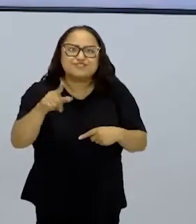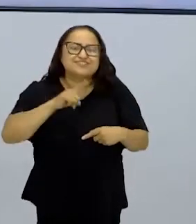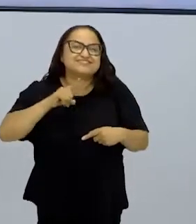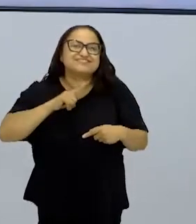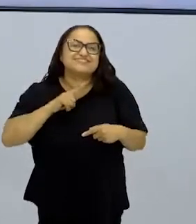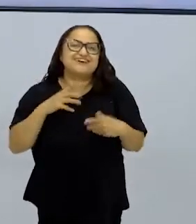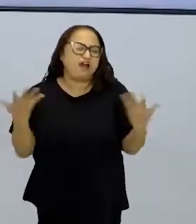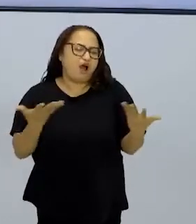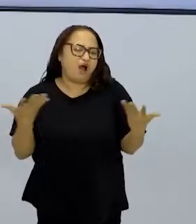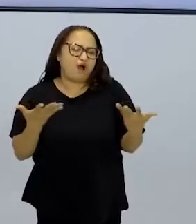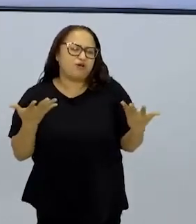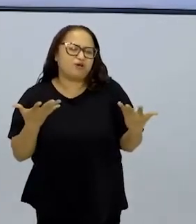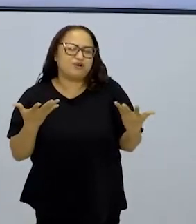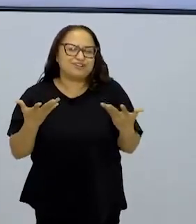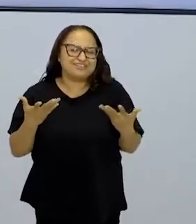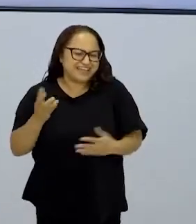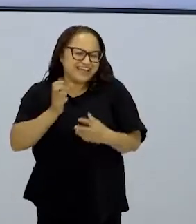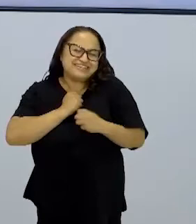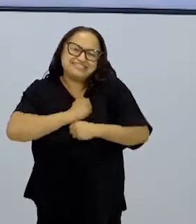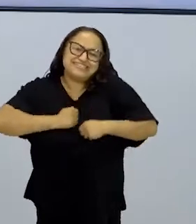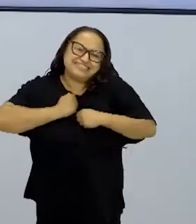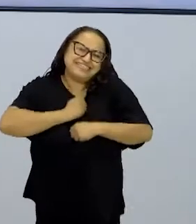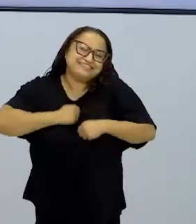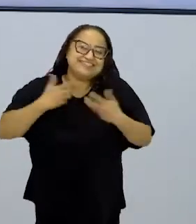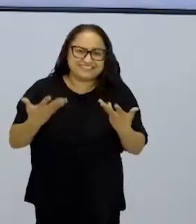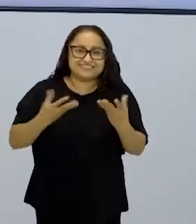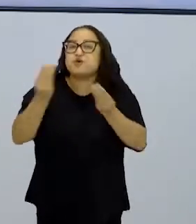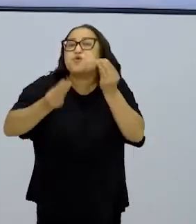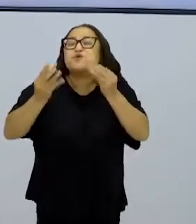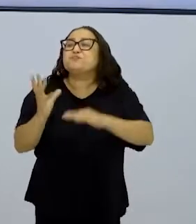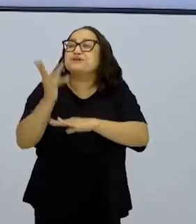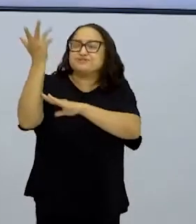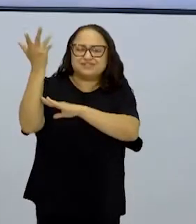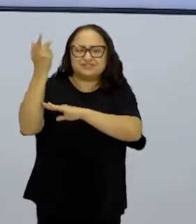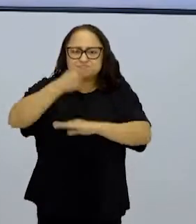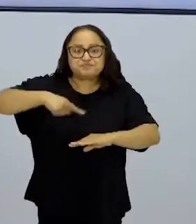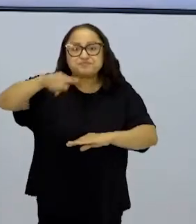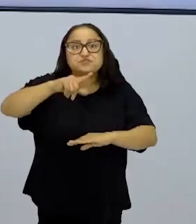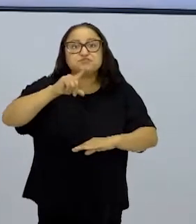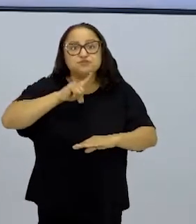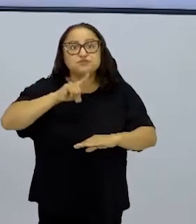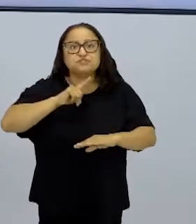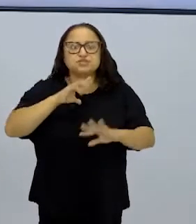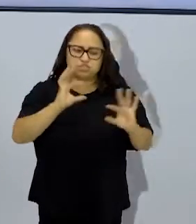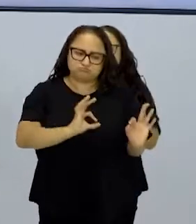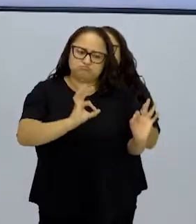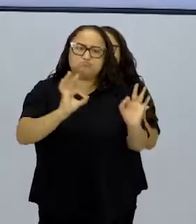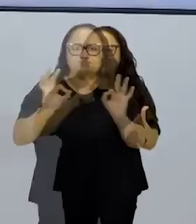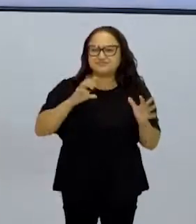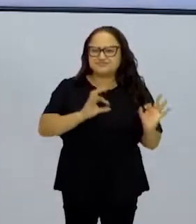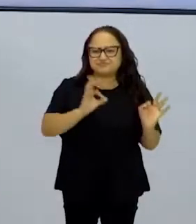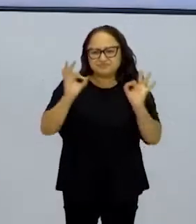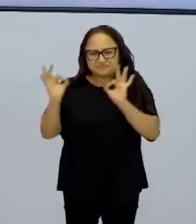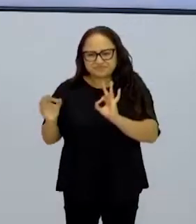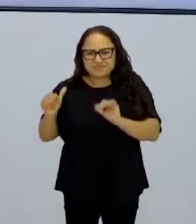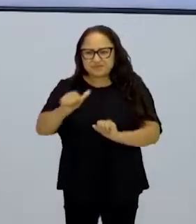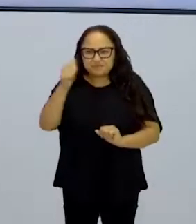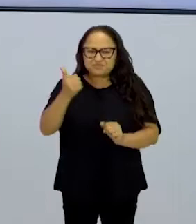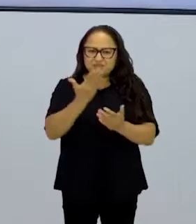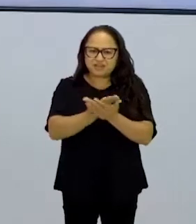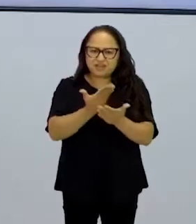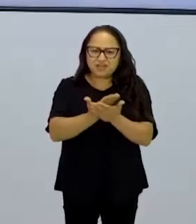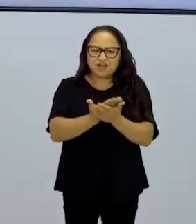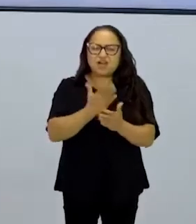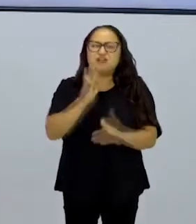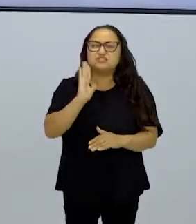momento de matando saudades. Mas como funciona, né? A gente está aí vindo nessa trajetória aí da primeira aula, e a gente teve um intervalinho